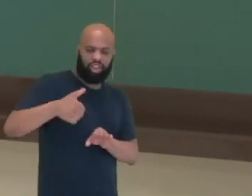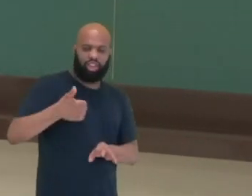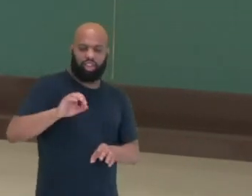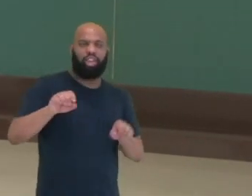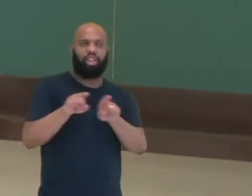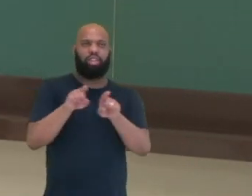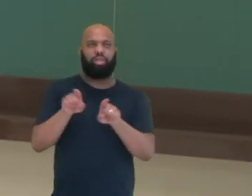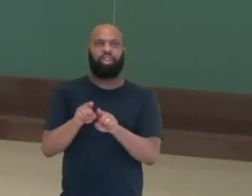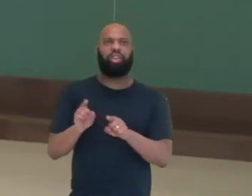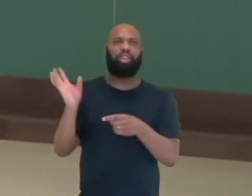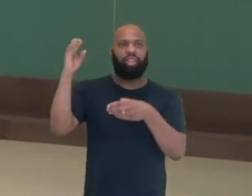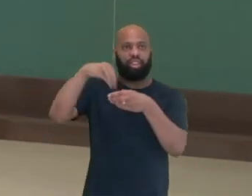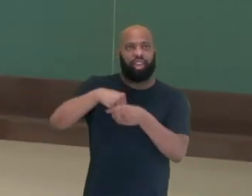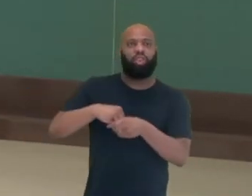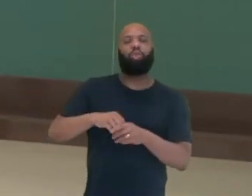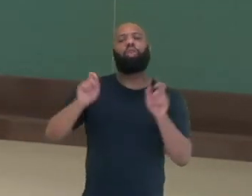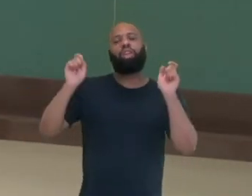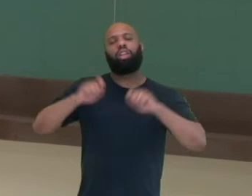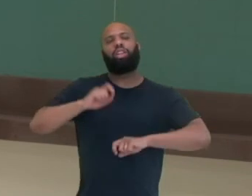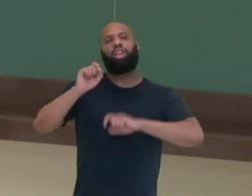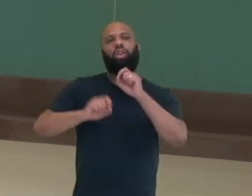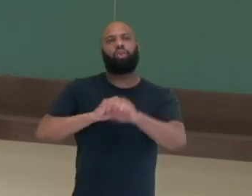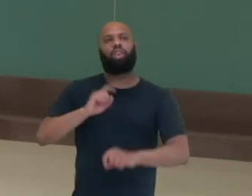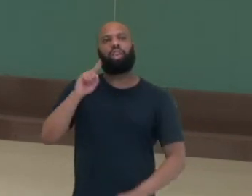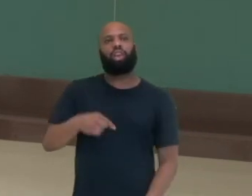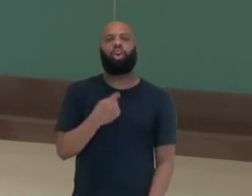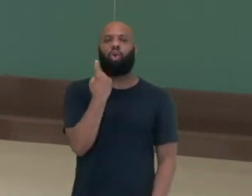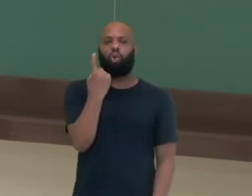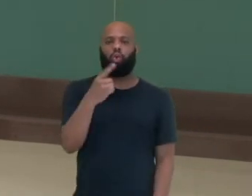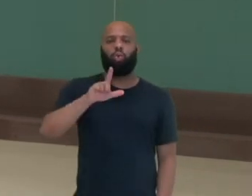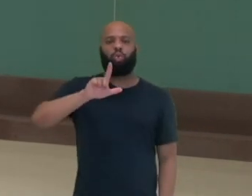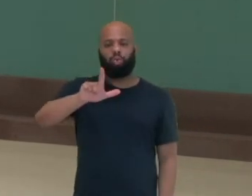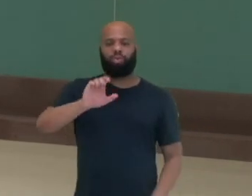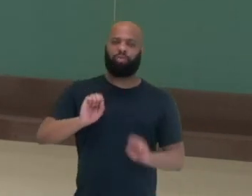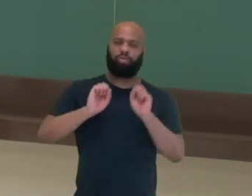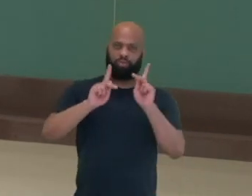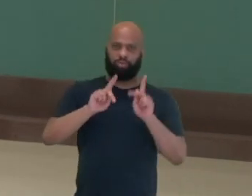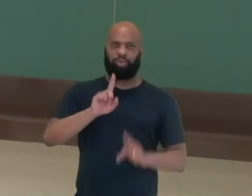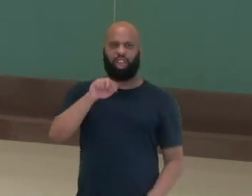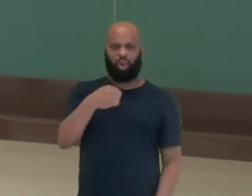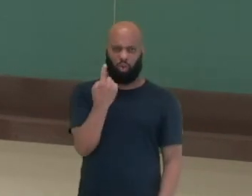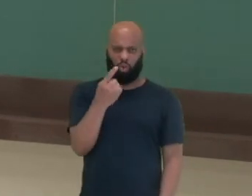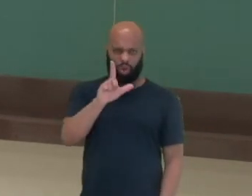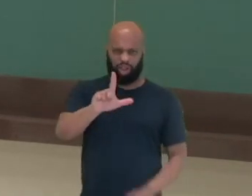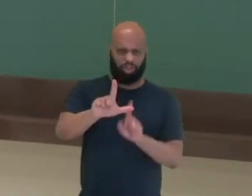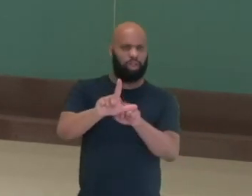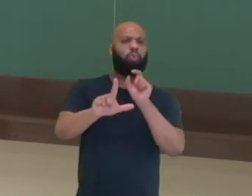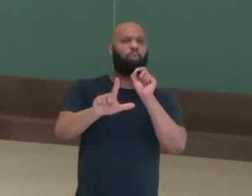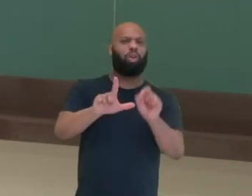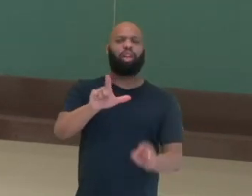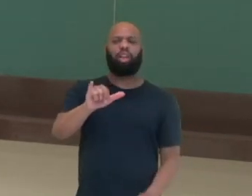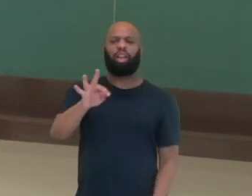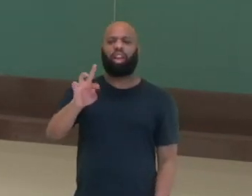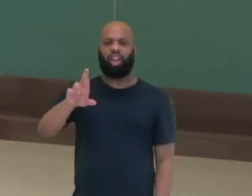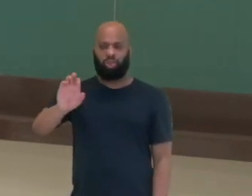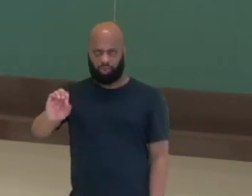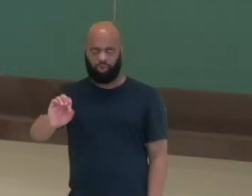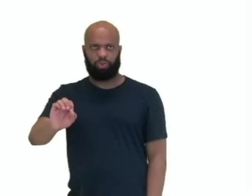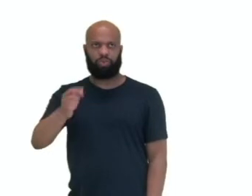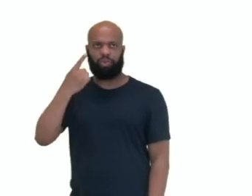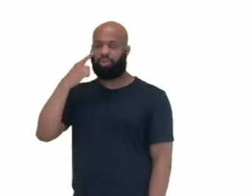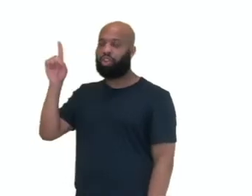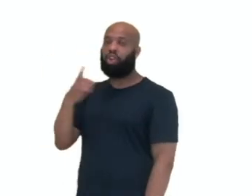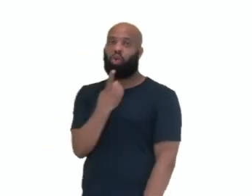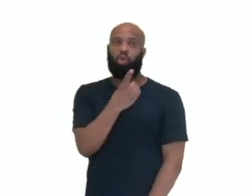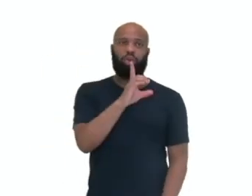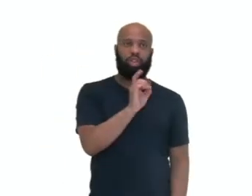aqui o comprimento, a largura e a altura medem 10 centímetros, então ele cabe exatamente 1 litro, ou seja, né? 1